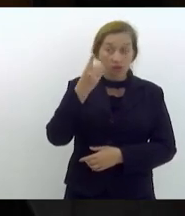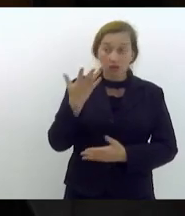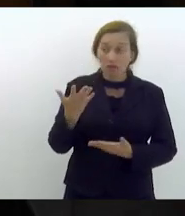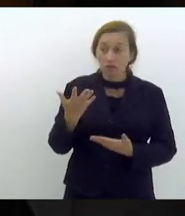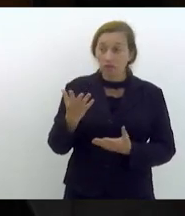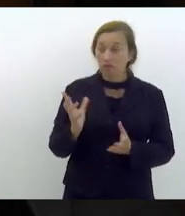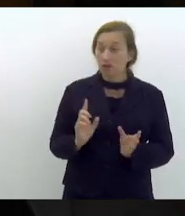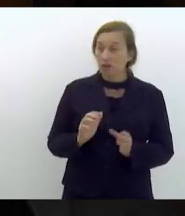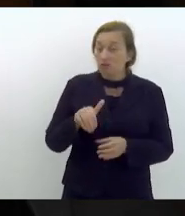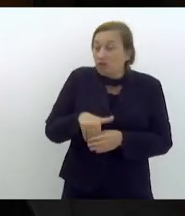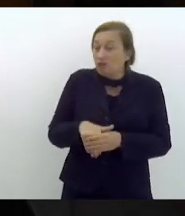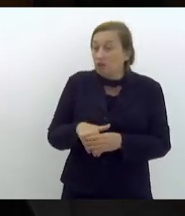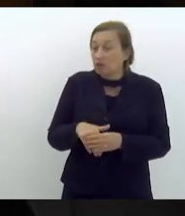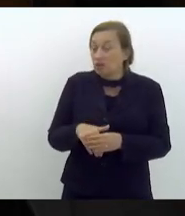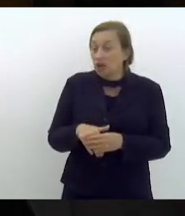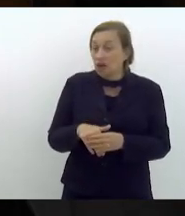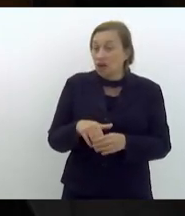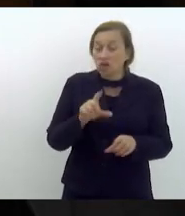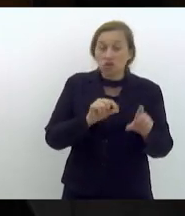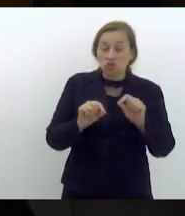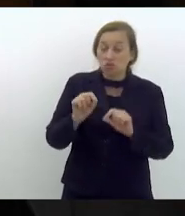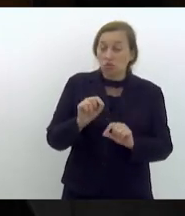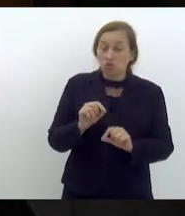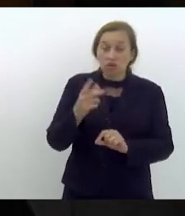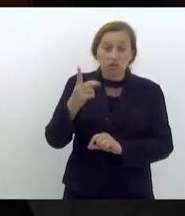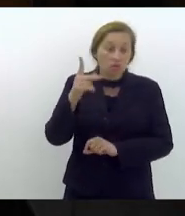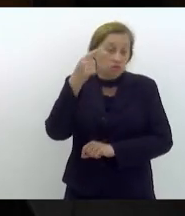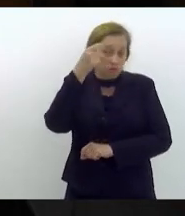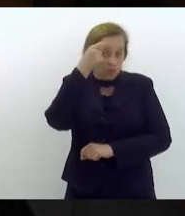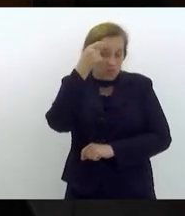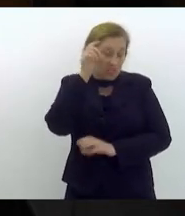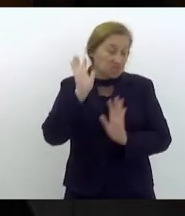vão votar como quiser e me entender